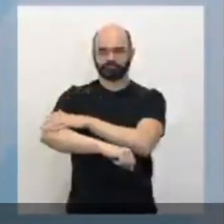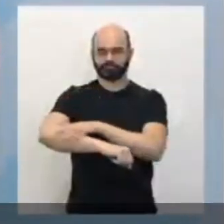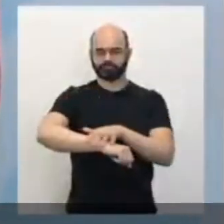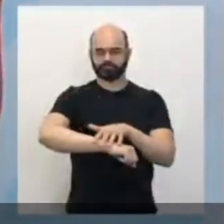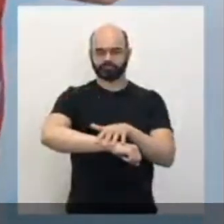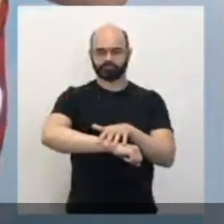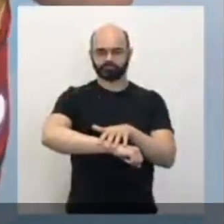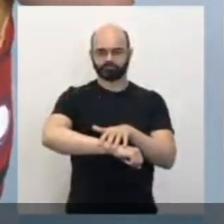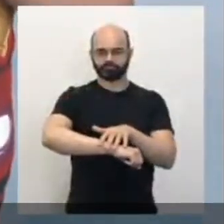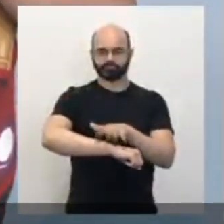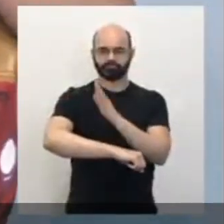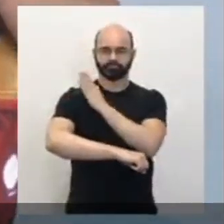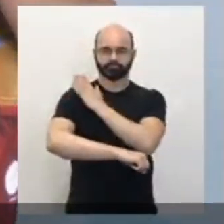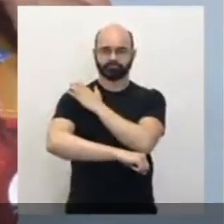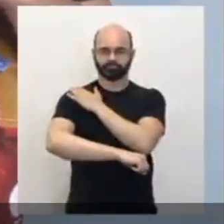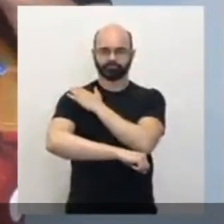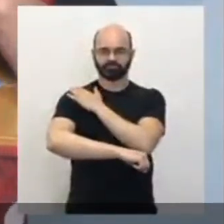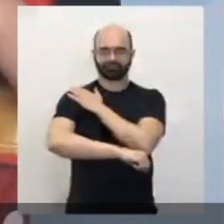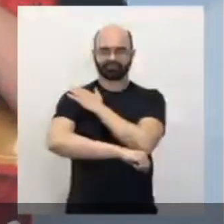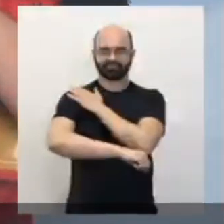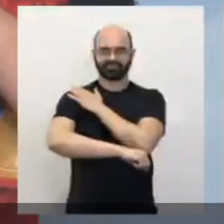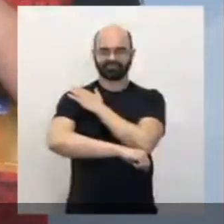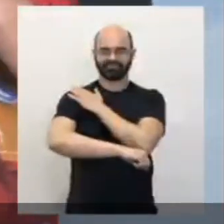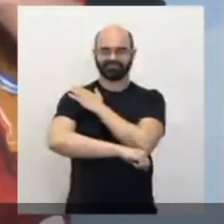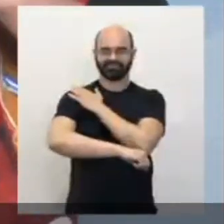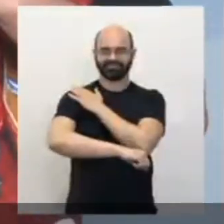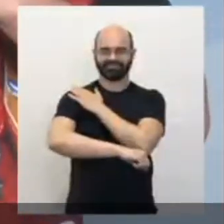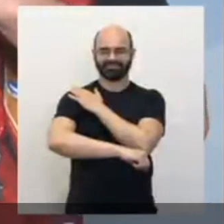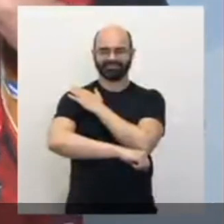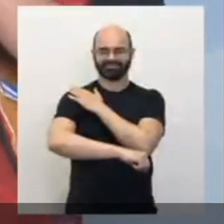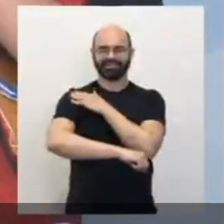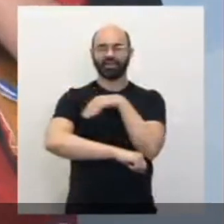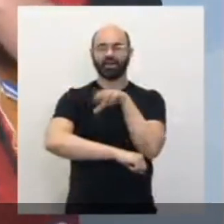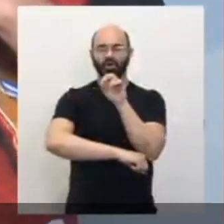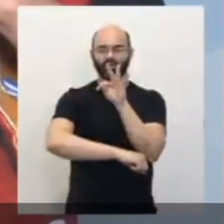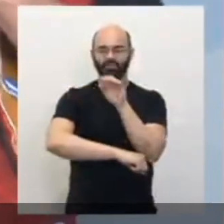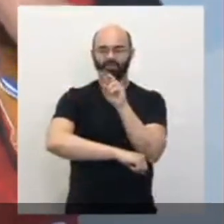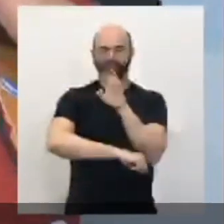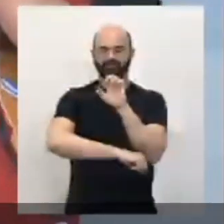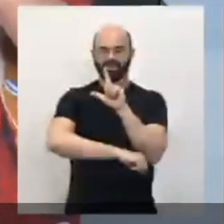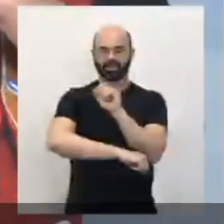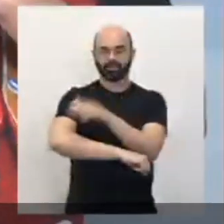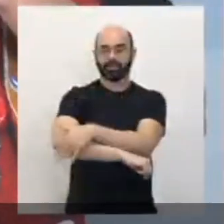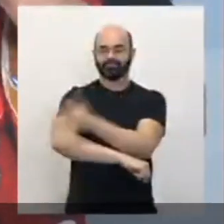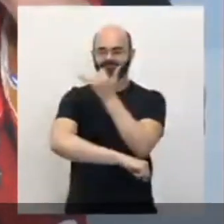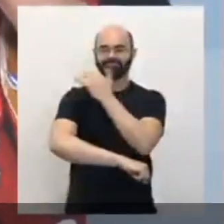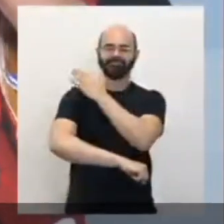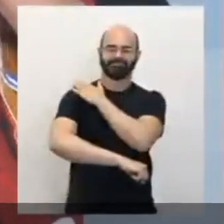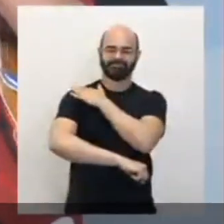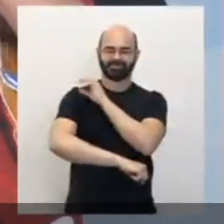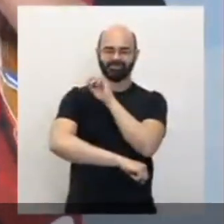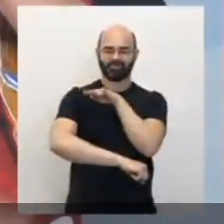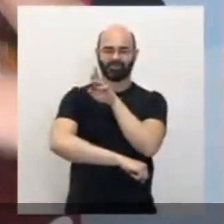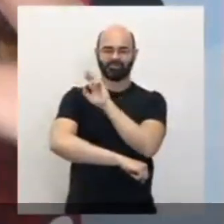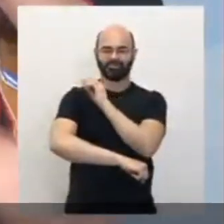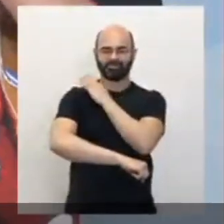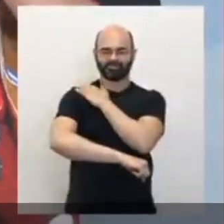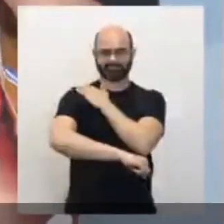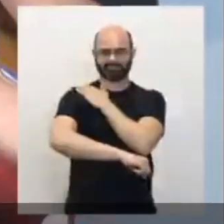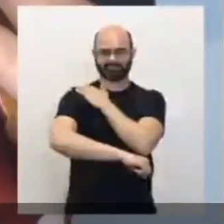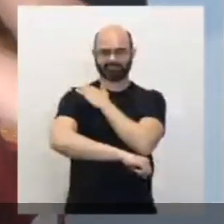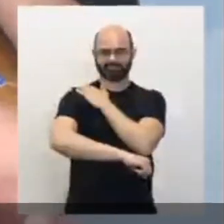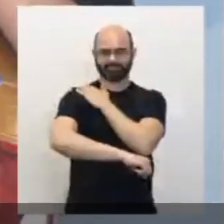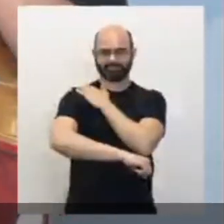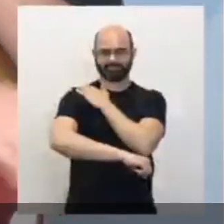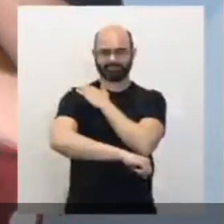cotovelo, O ombro. o ombro, desculpa. Nossa, velho. Eu tenho o meu ombro, que é um movimento de largura,